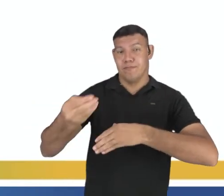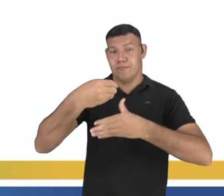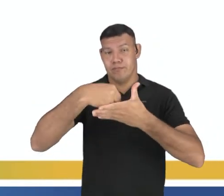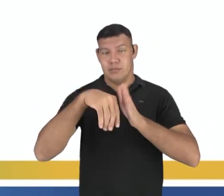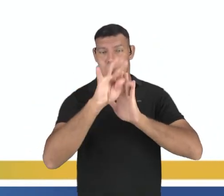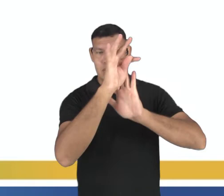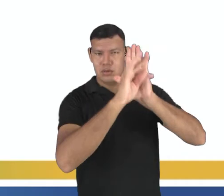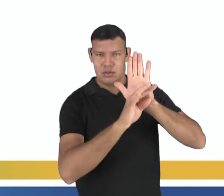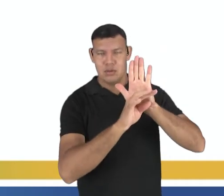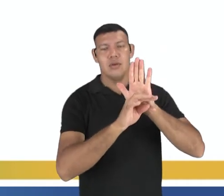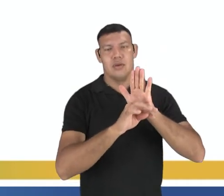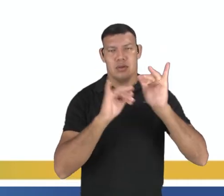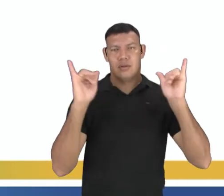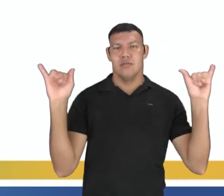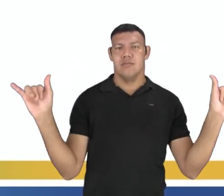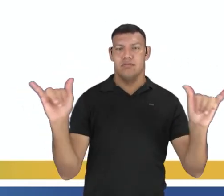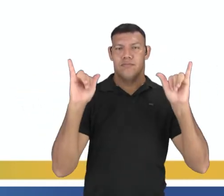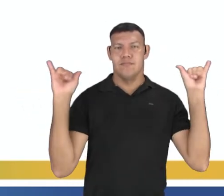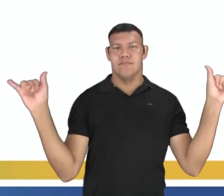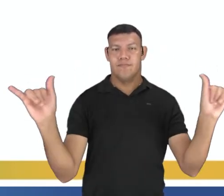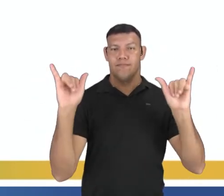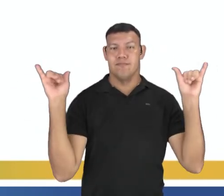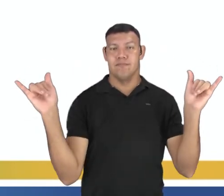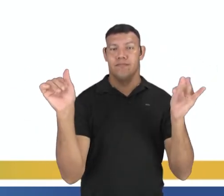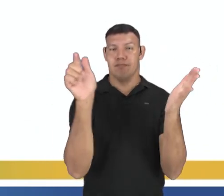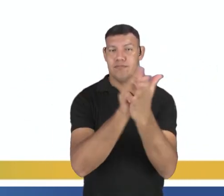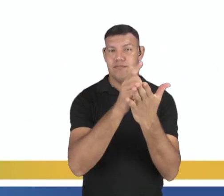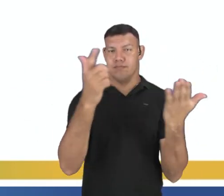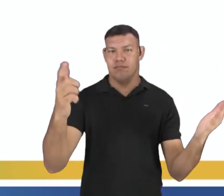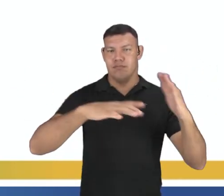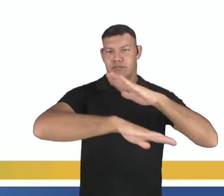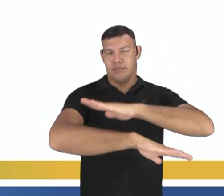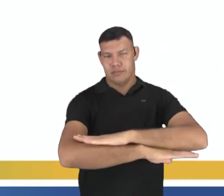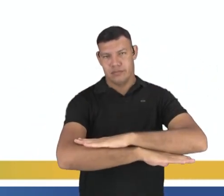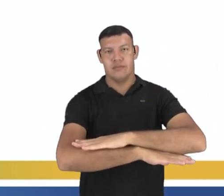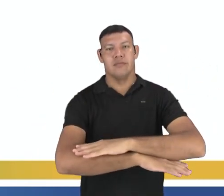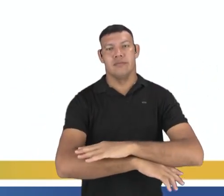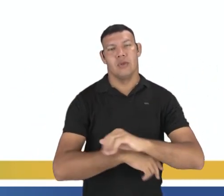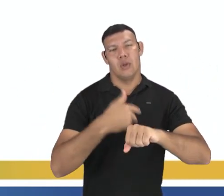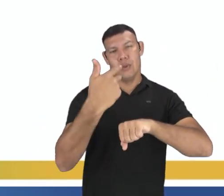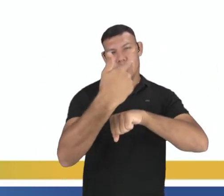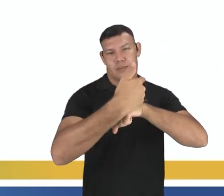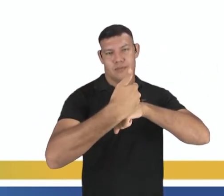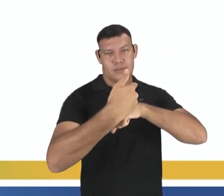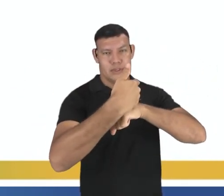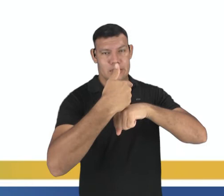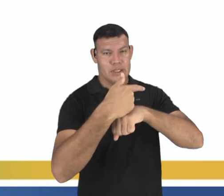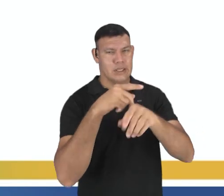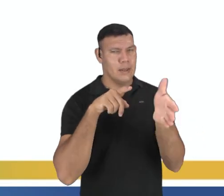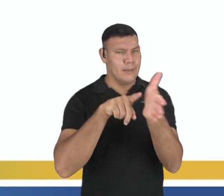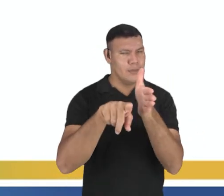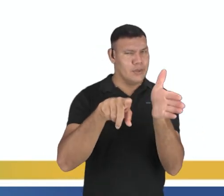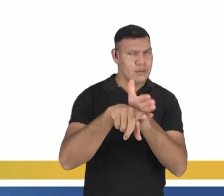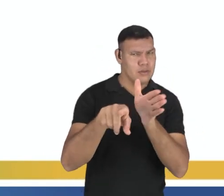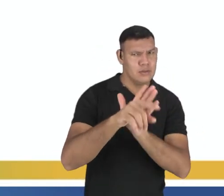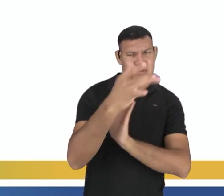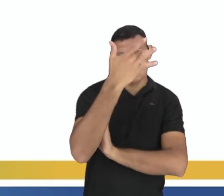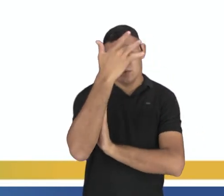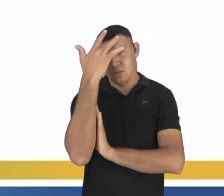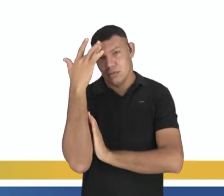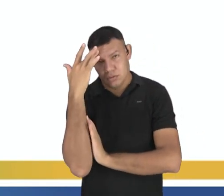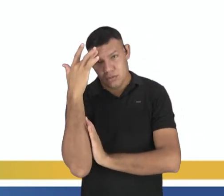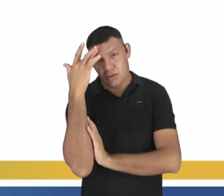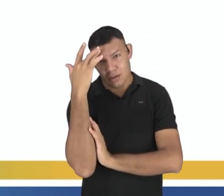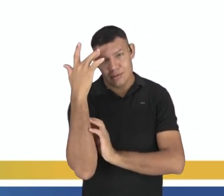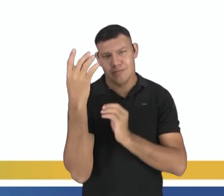quê? Quando nós temos uma situação em que o jornalista está gravando, está questionando uma pessoa e